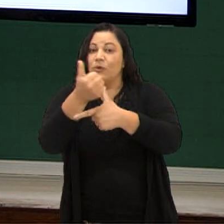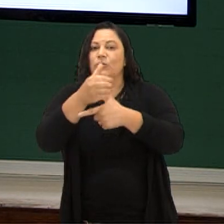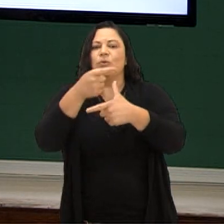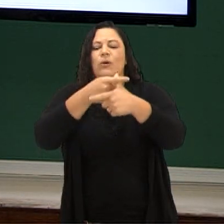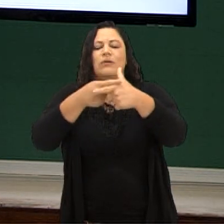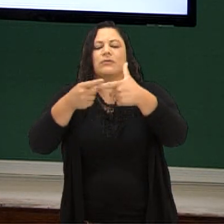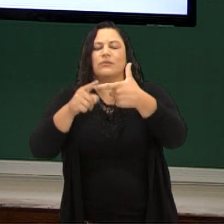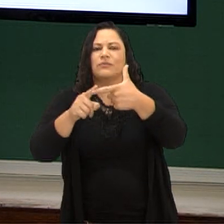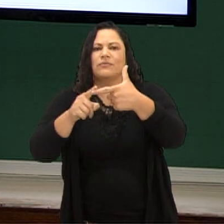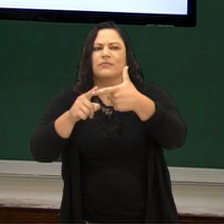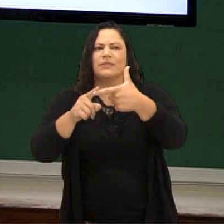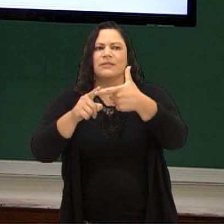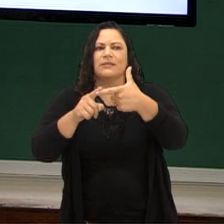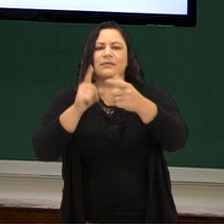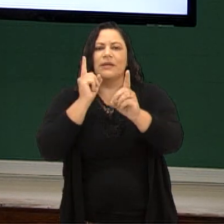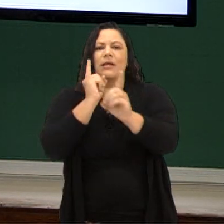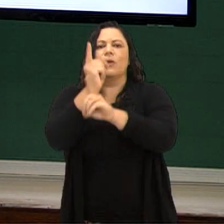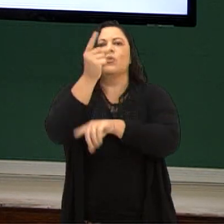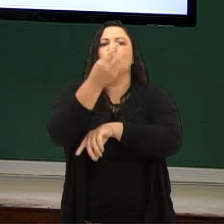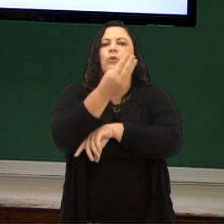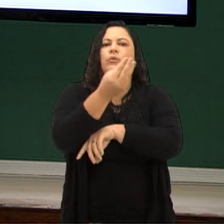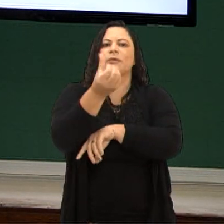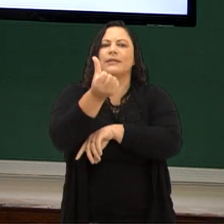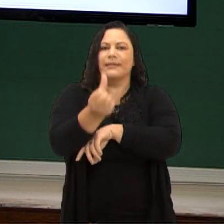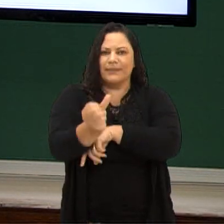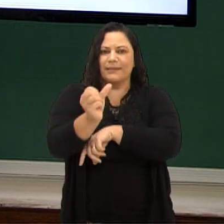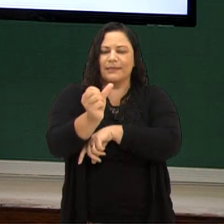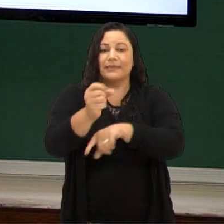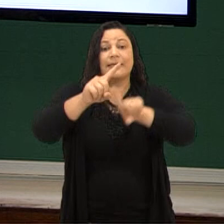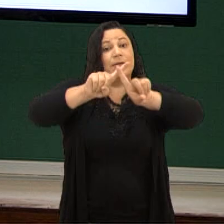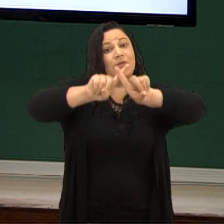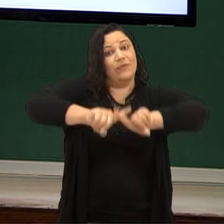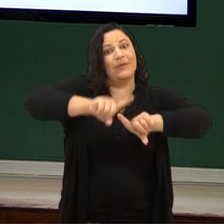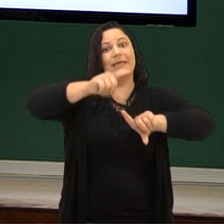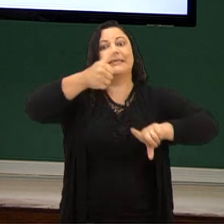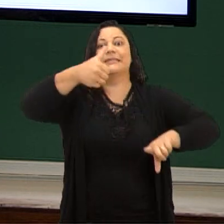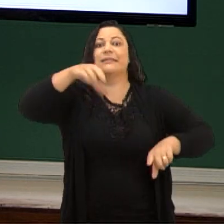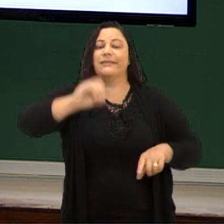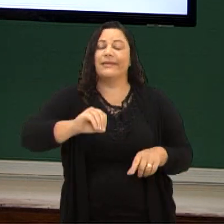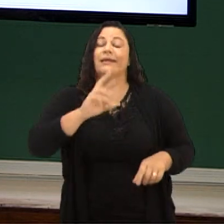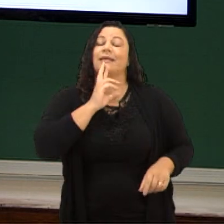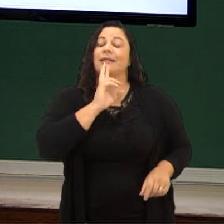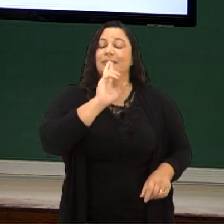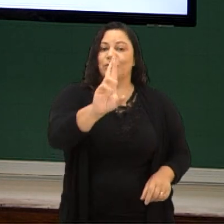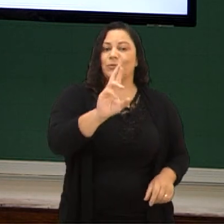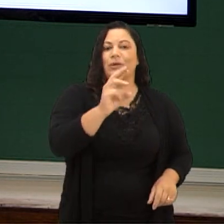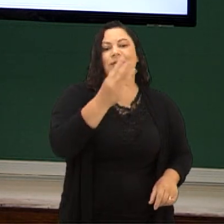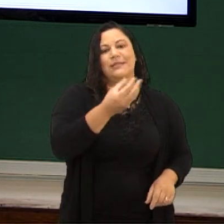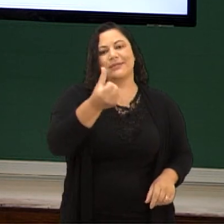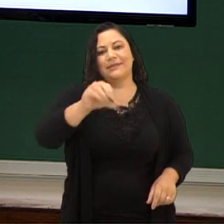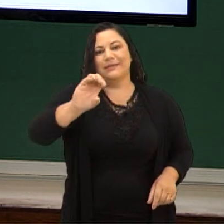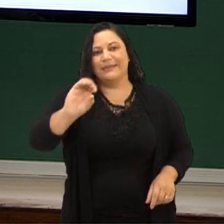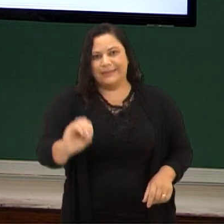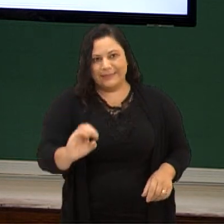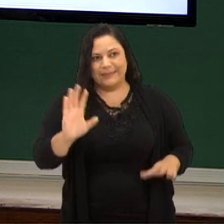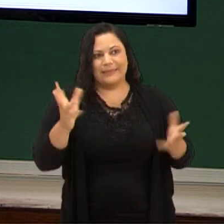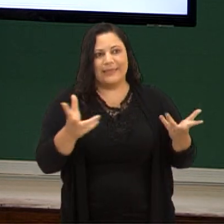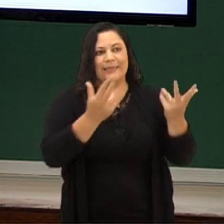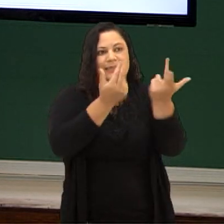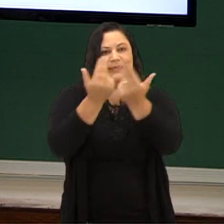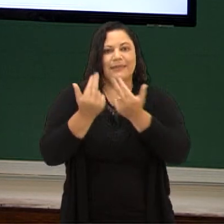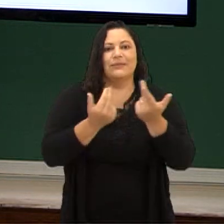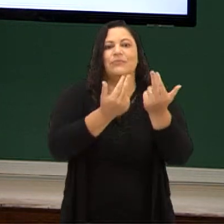eu encontrei o que aqui? 36, porque 36 vezes 10 é 360. Então, a angulação que corresponde